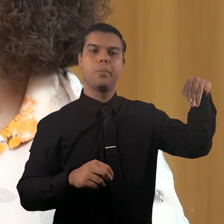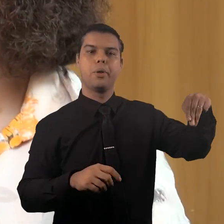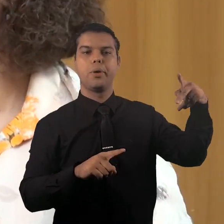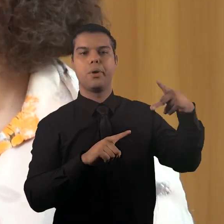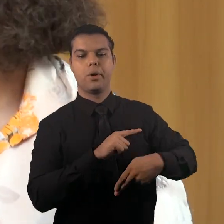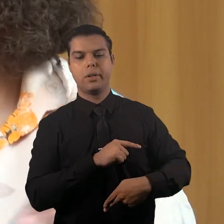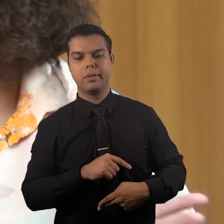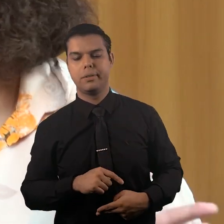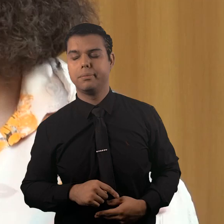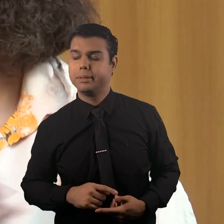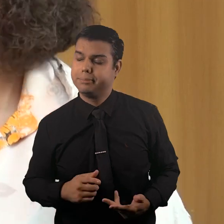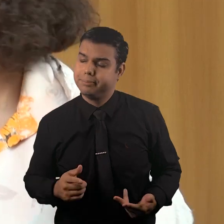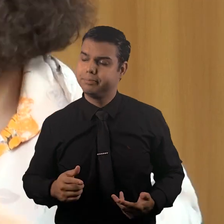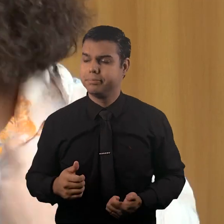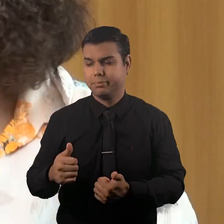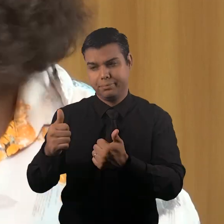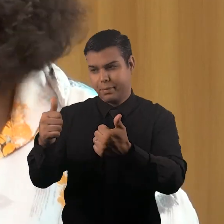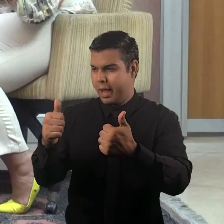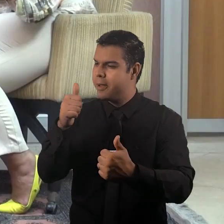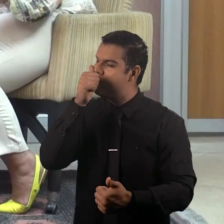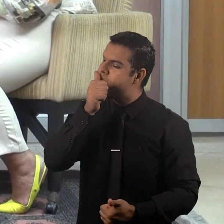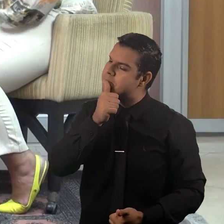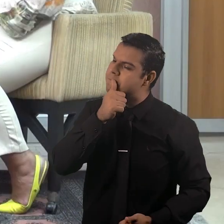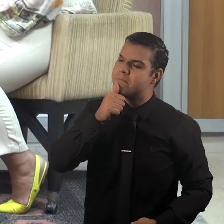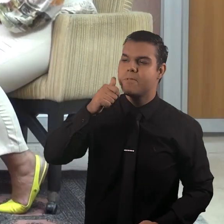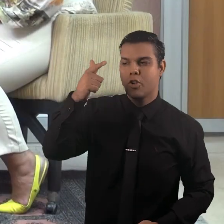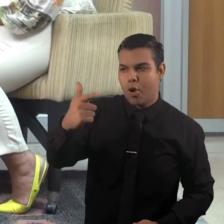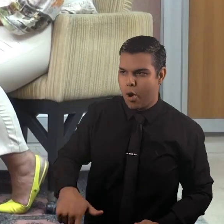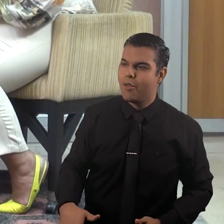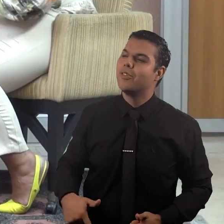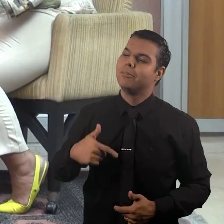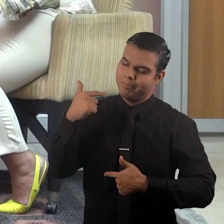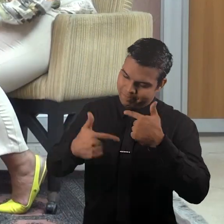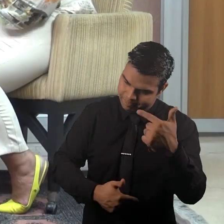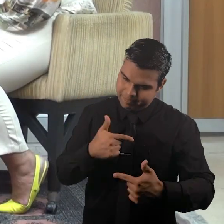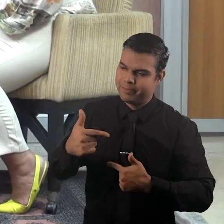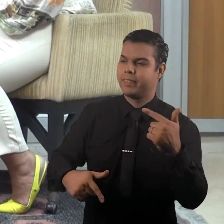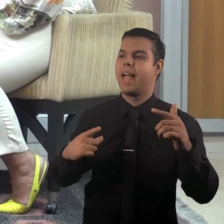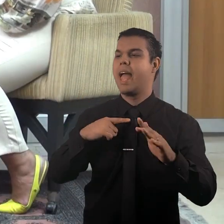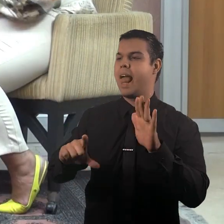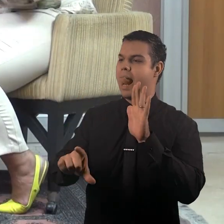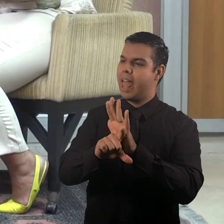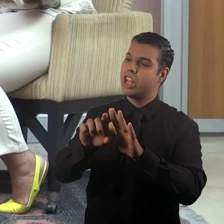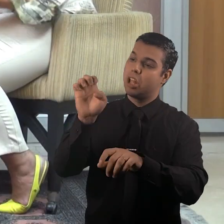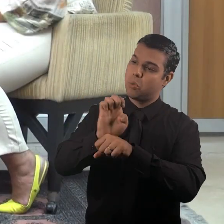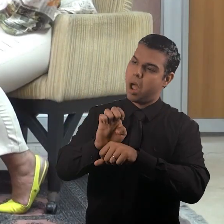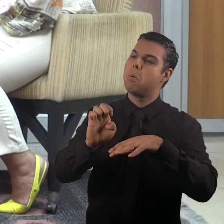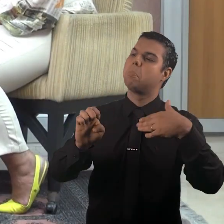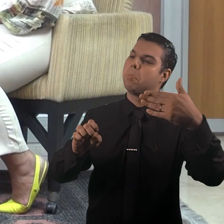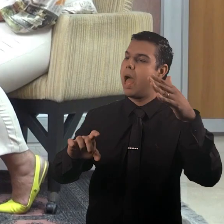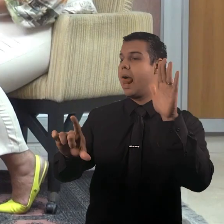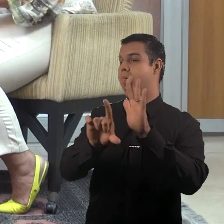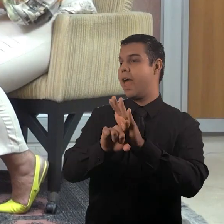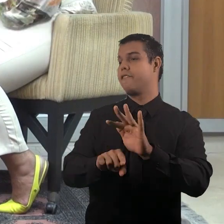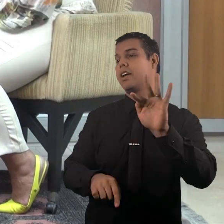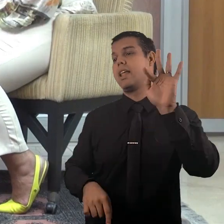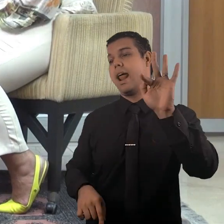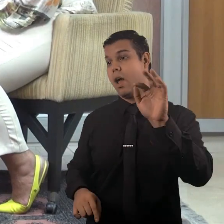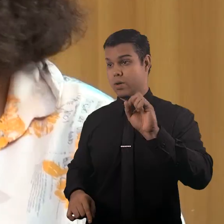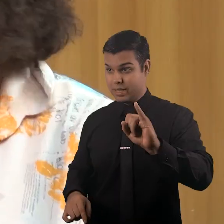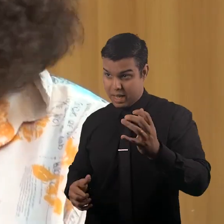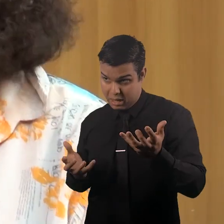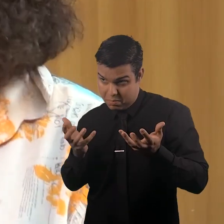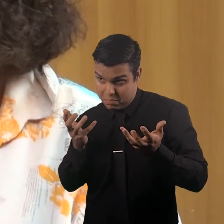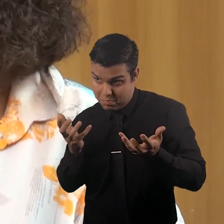fizemos. Mas tudo bem, a gente vai lá e vai fazer tudo de novo. Mas agora vem a lei. Novamente, com uma lei estadual e outra federal, porque se esse